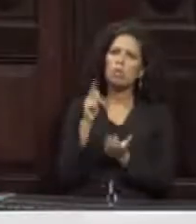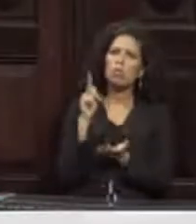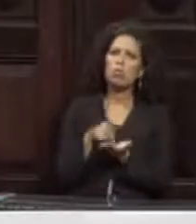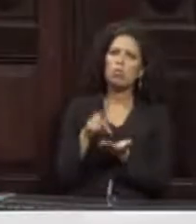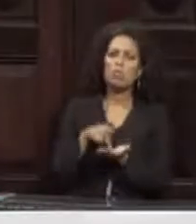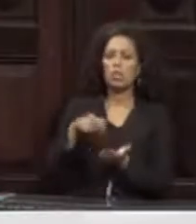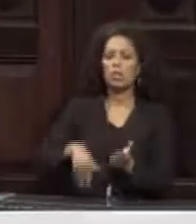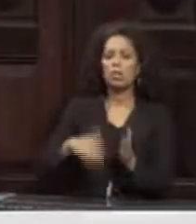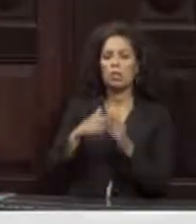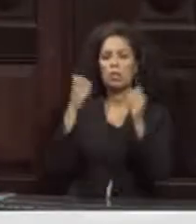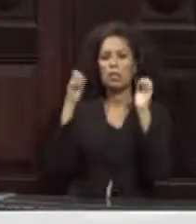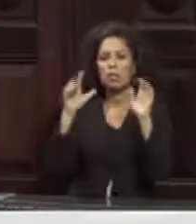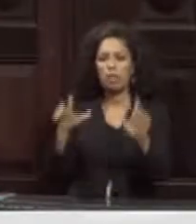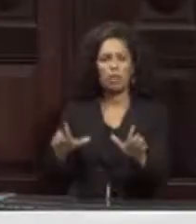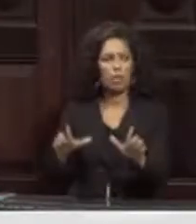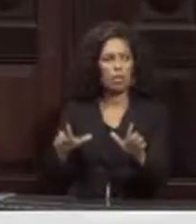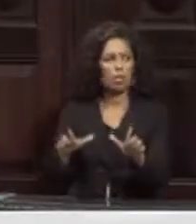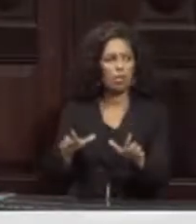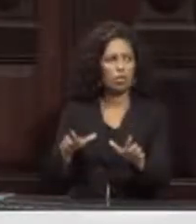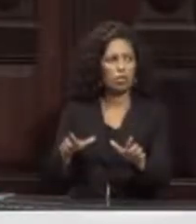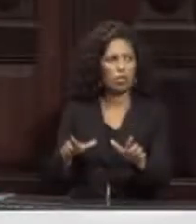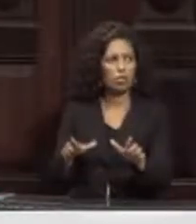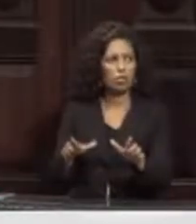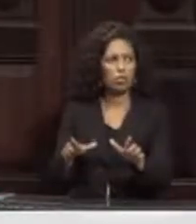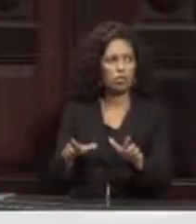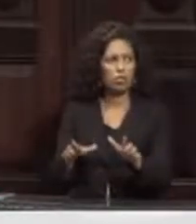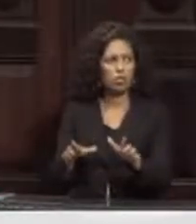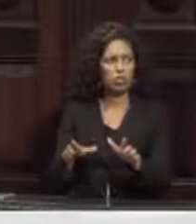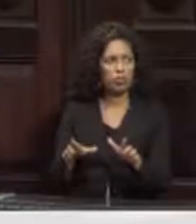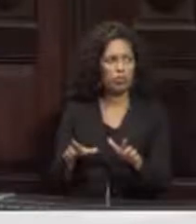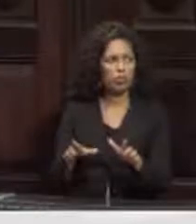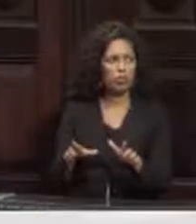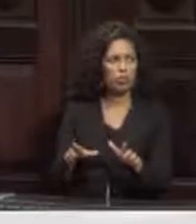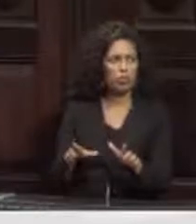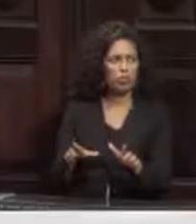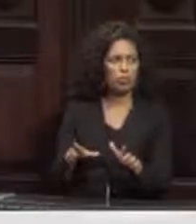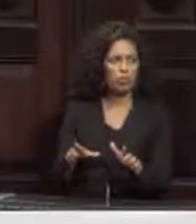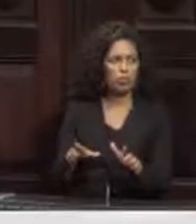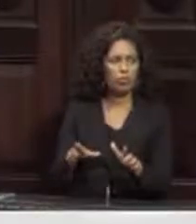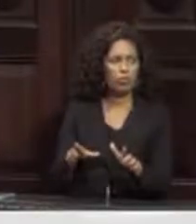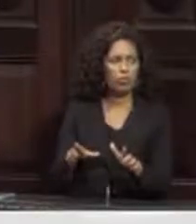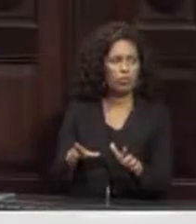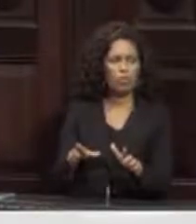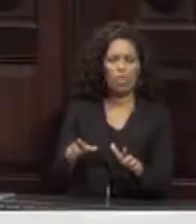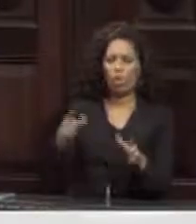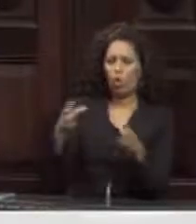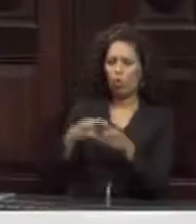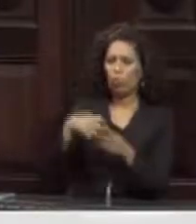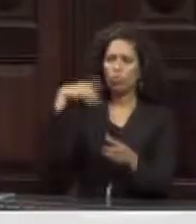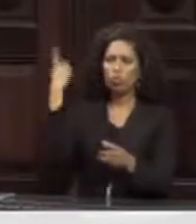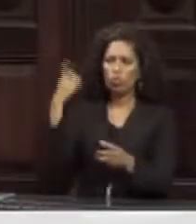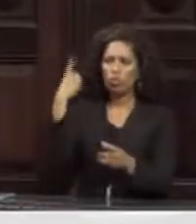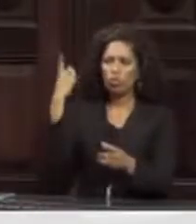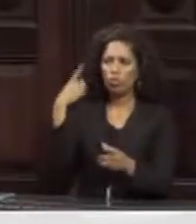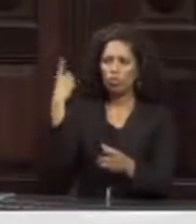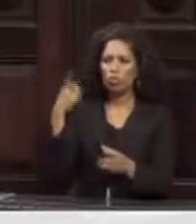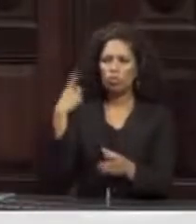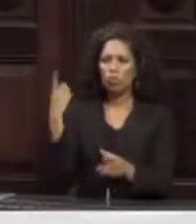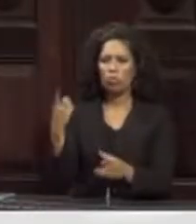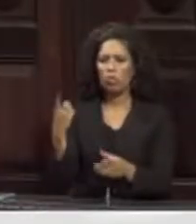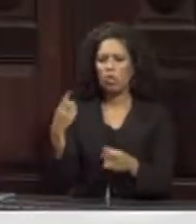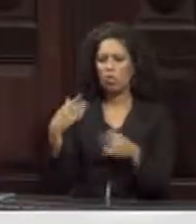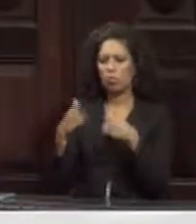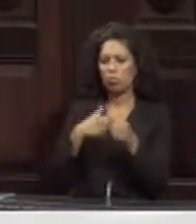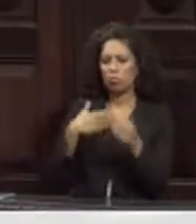essa casa, né, inobstante aos senhores deputados fazerem ou não parte da base do